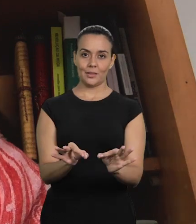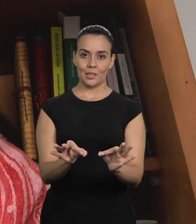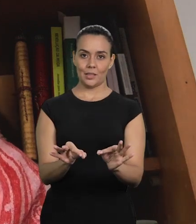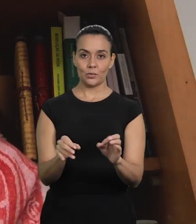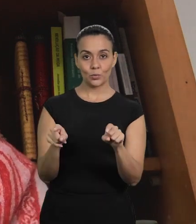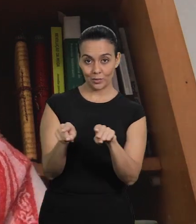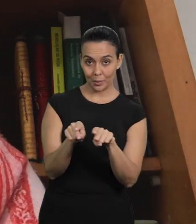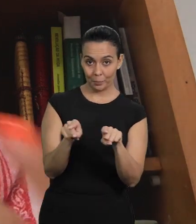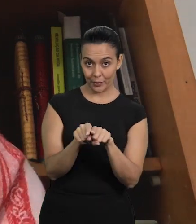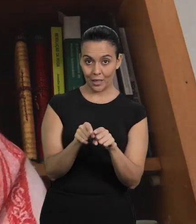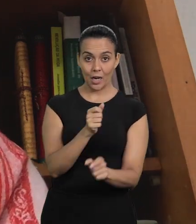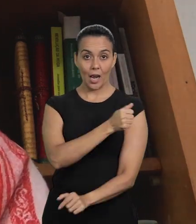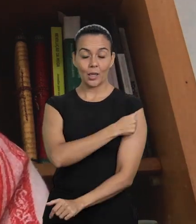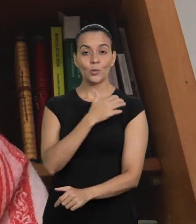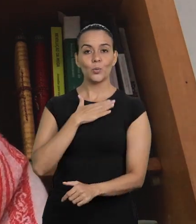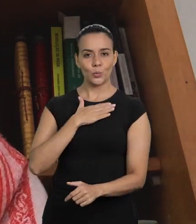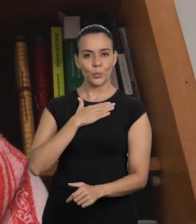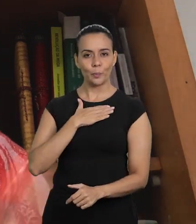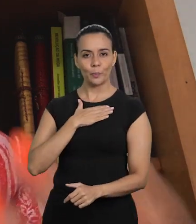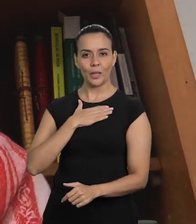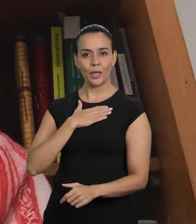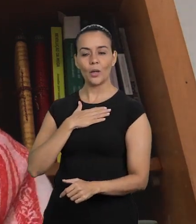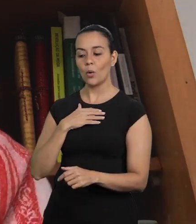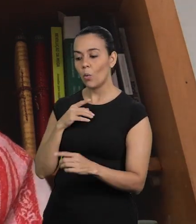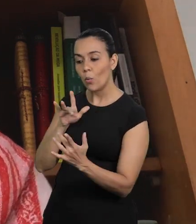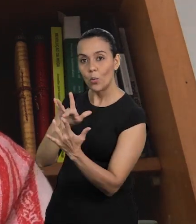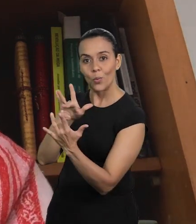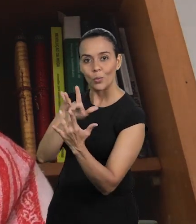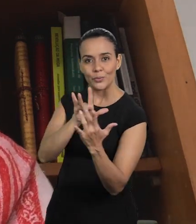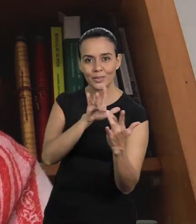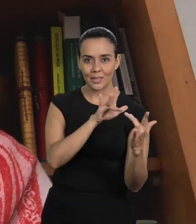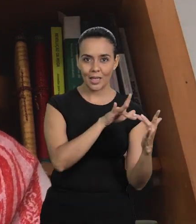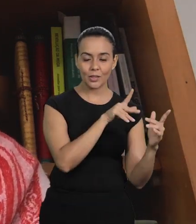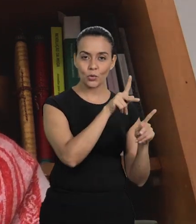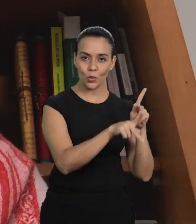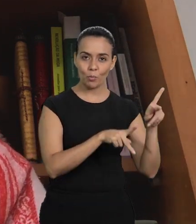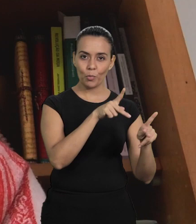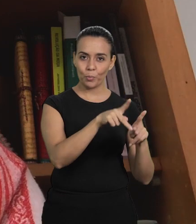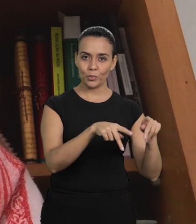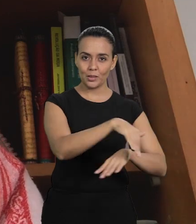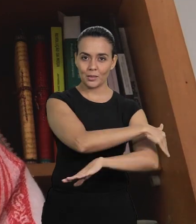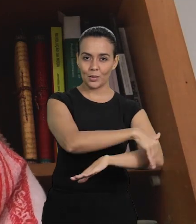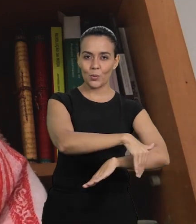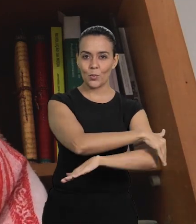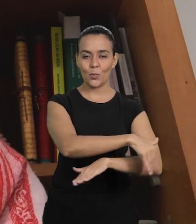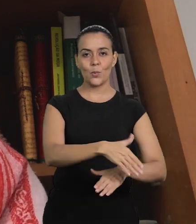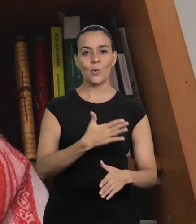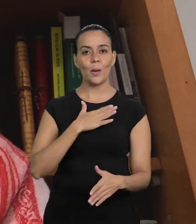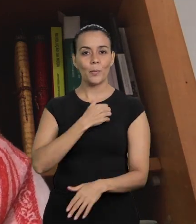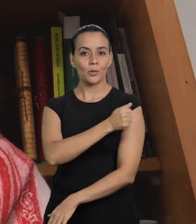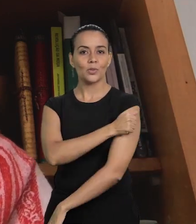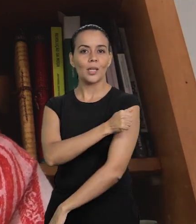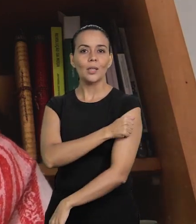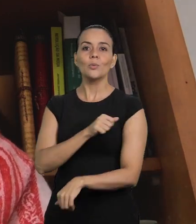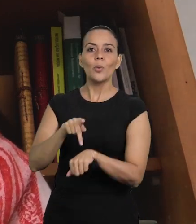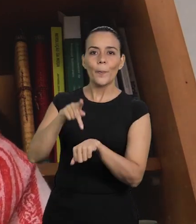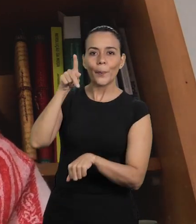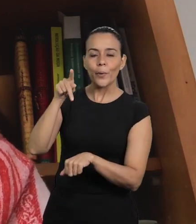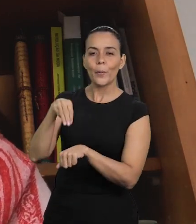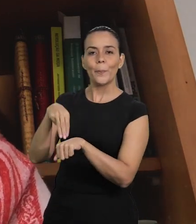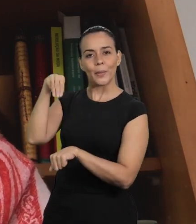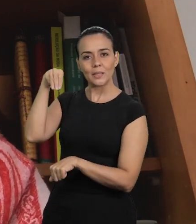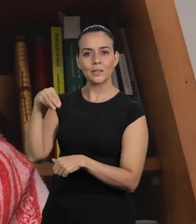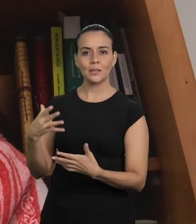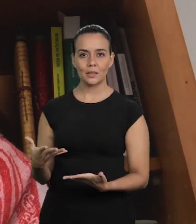com resíduo, com roupa pós-consumo, meus alunos da graduação, meus alunos do mestrado. Então, eu percebo que isso é